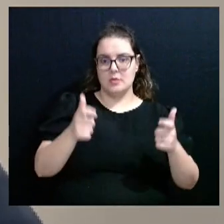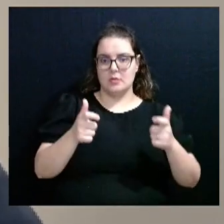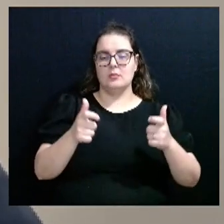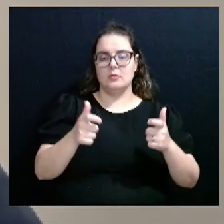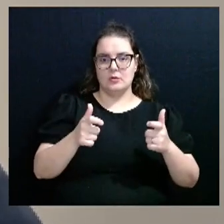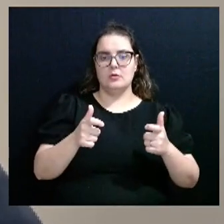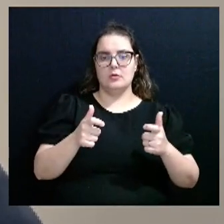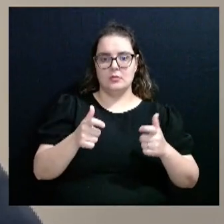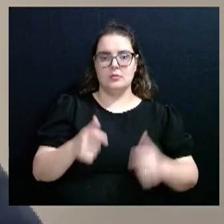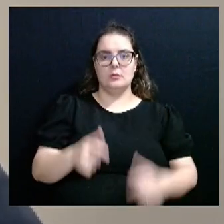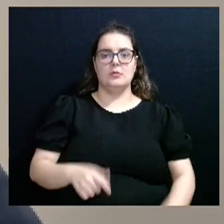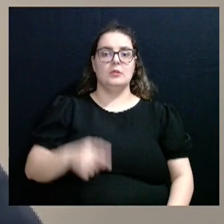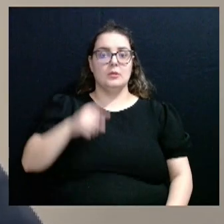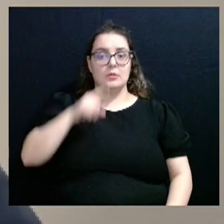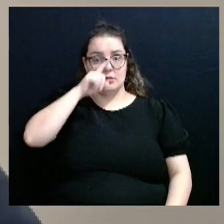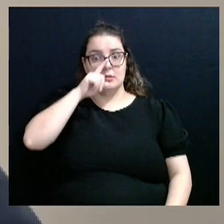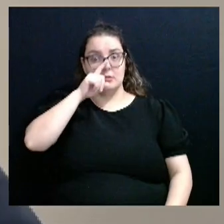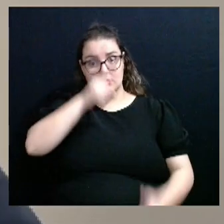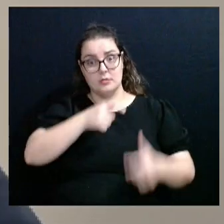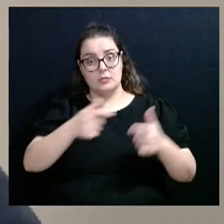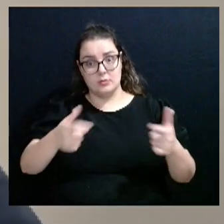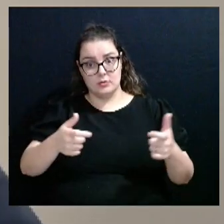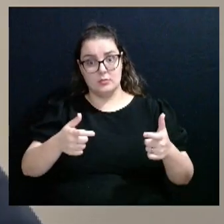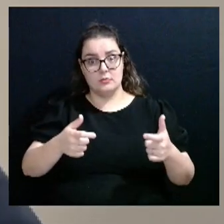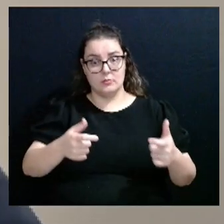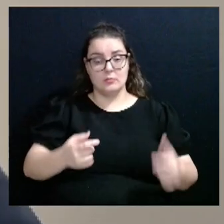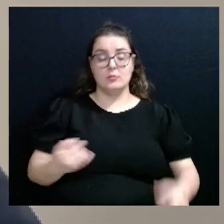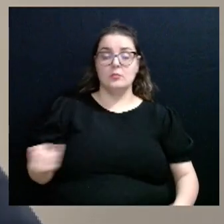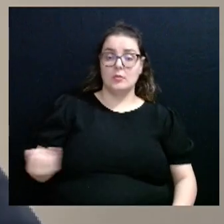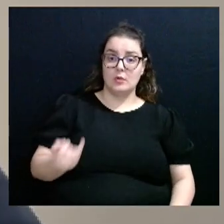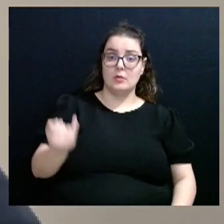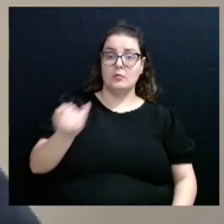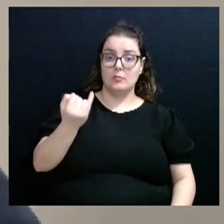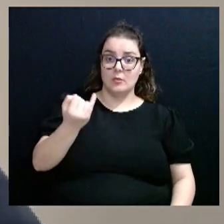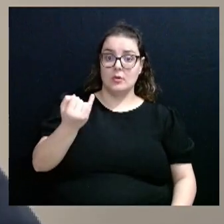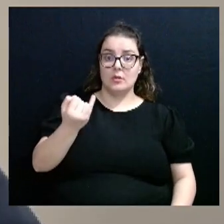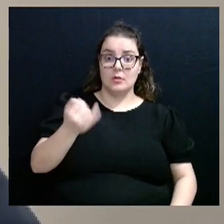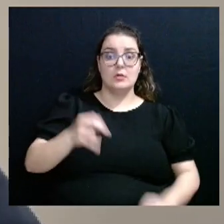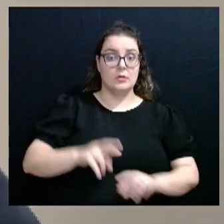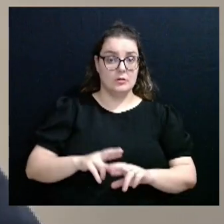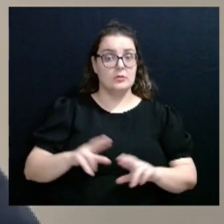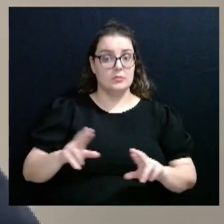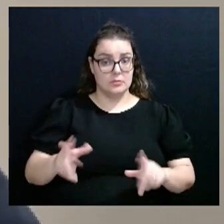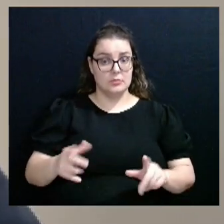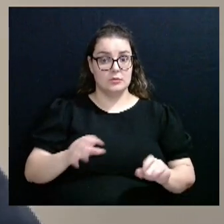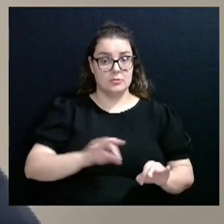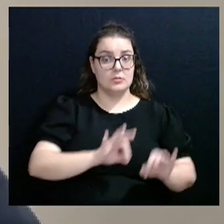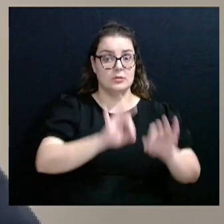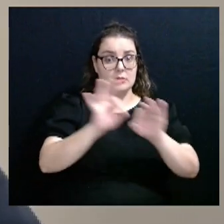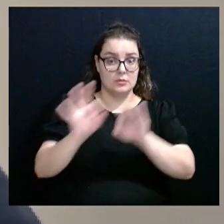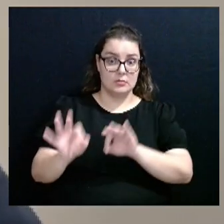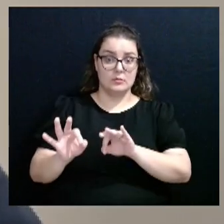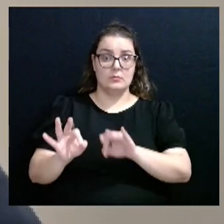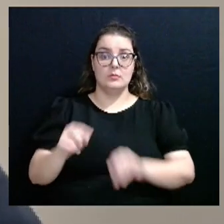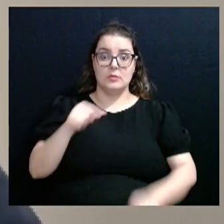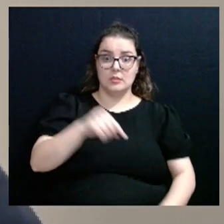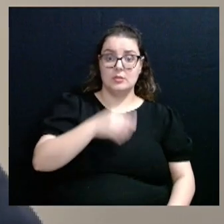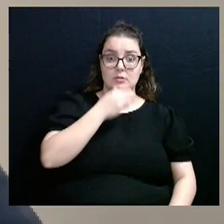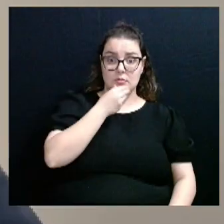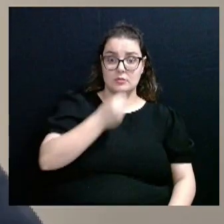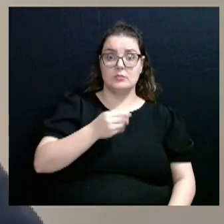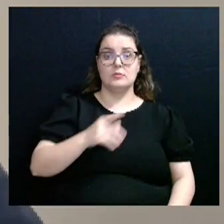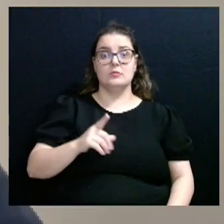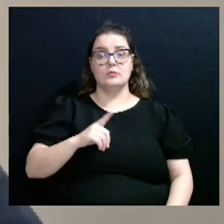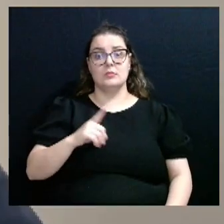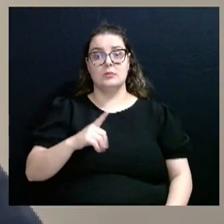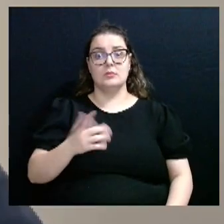maior denota uma importância diferenciada de acompanhamento para este homem que tem irmãos,